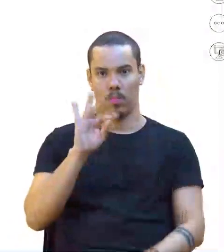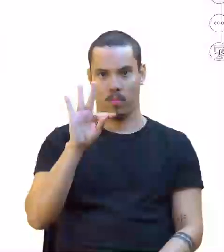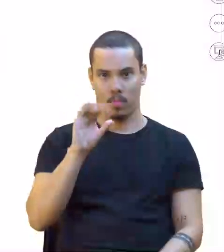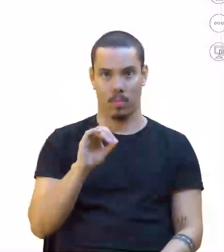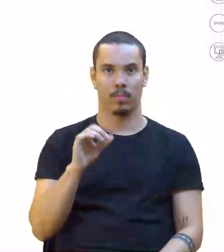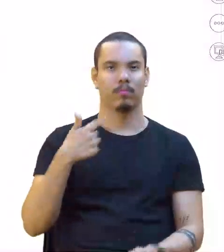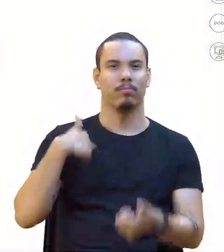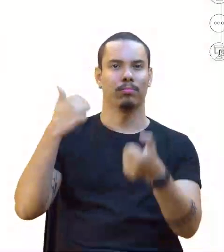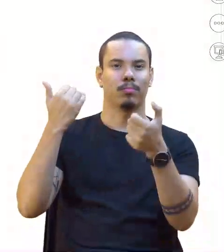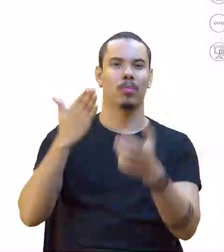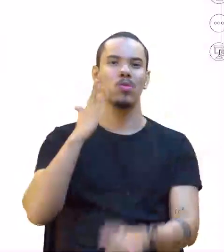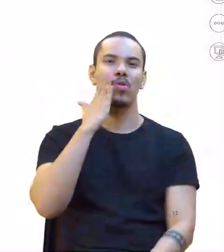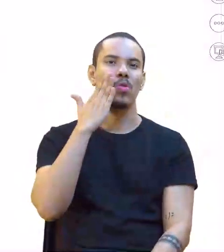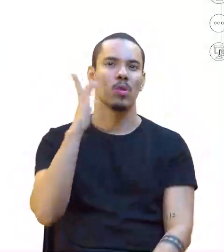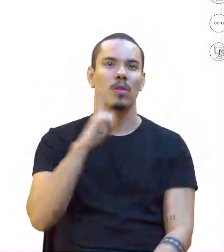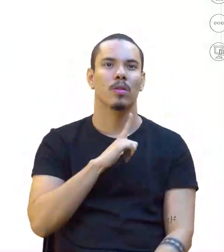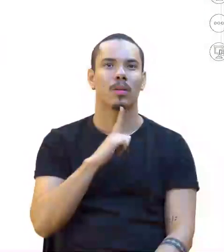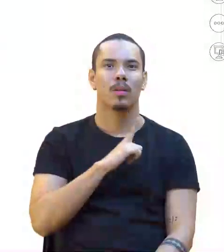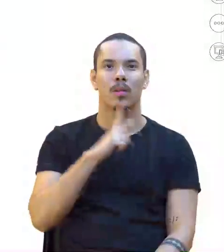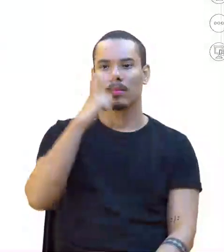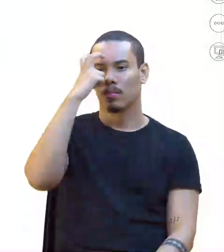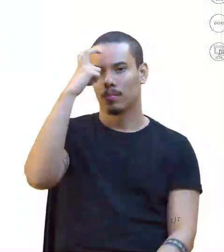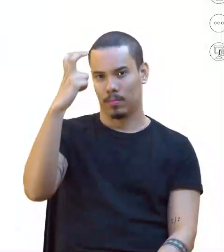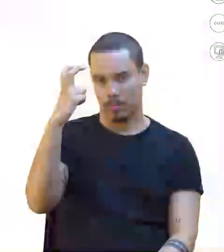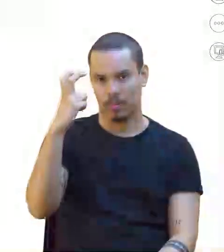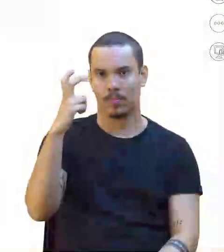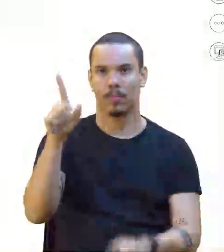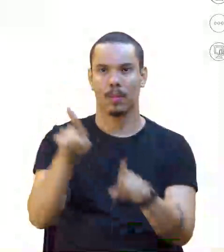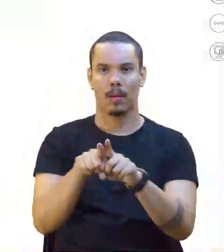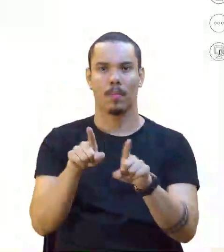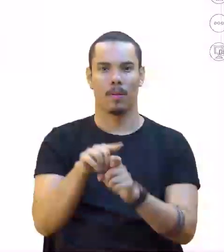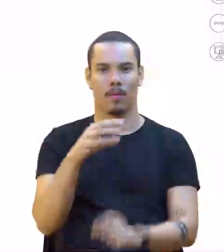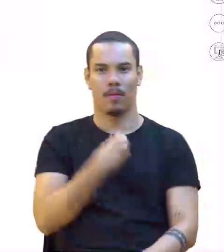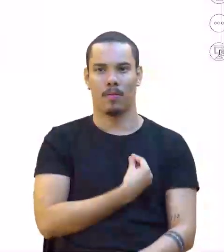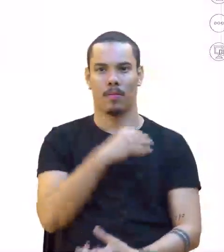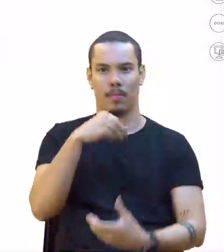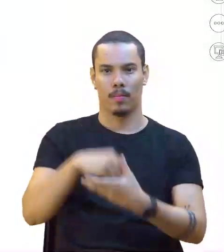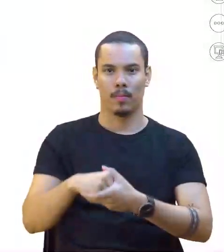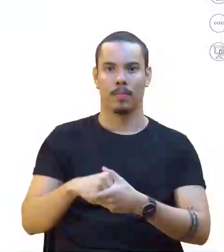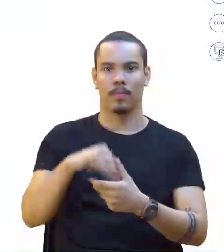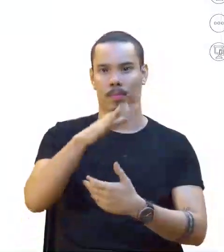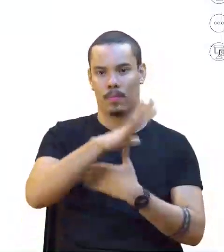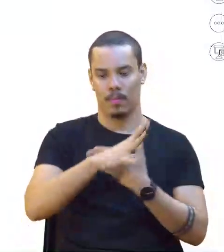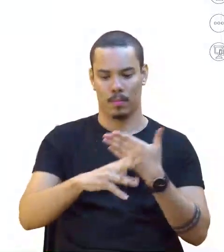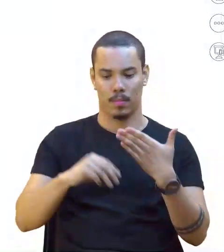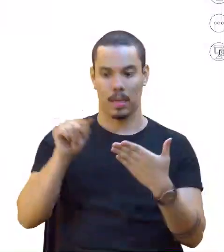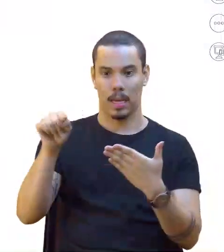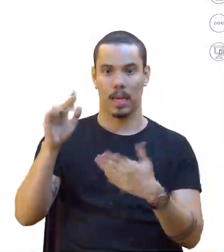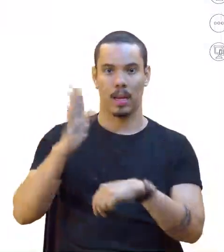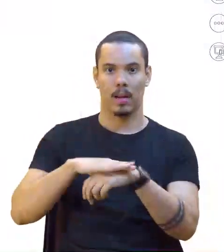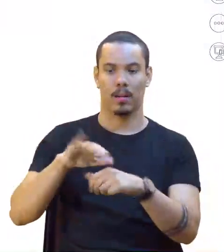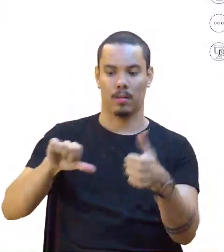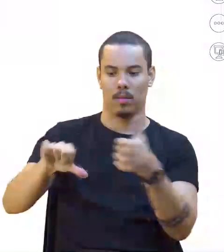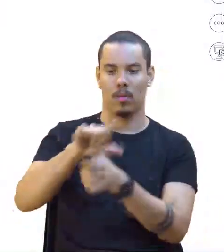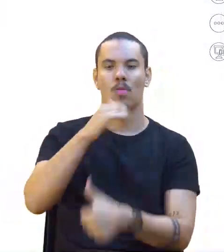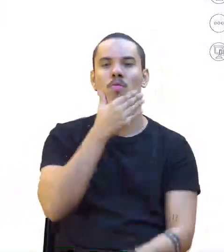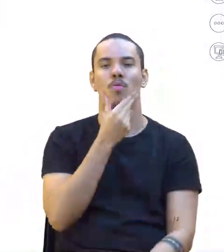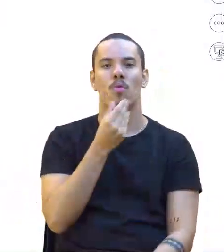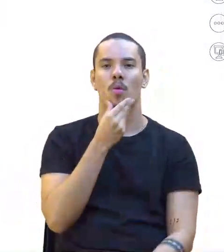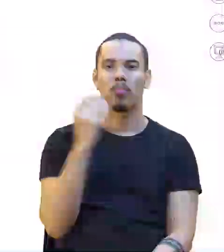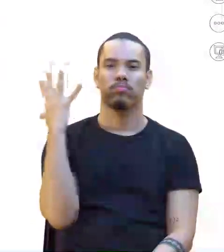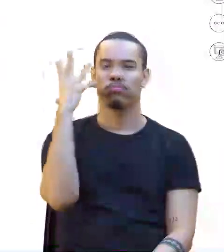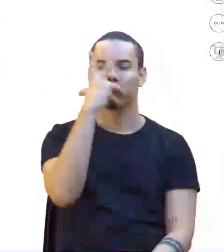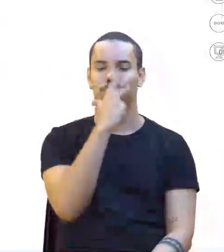um animal inteligente semelhante ao golfinho, que vive nas águas amazônicas, se transforma num jovem belo e elegante